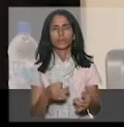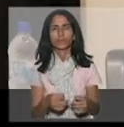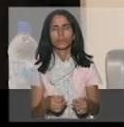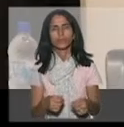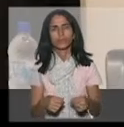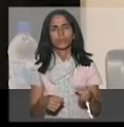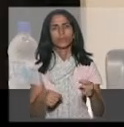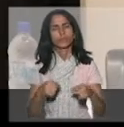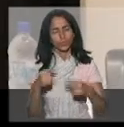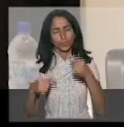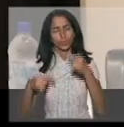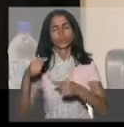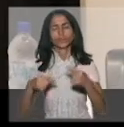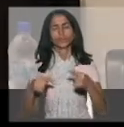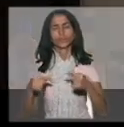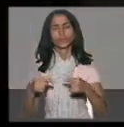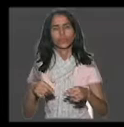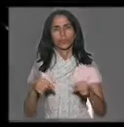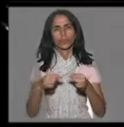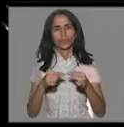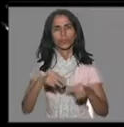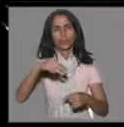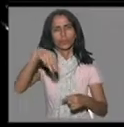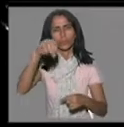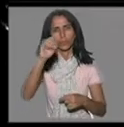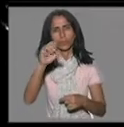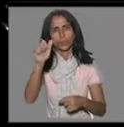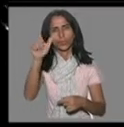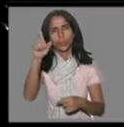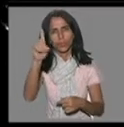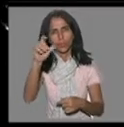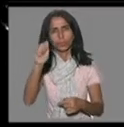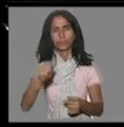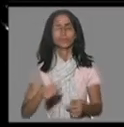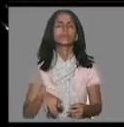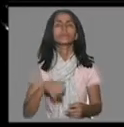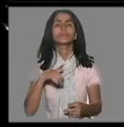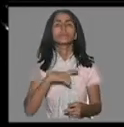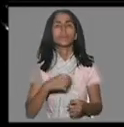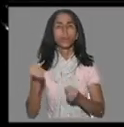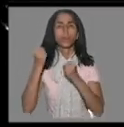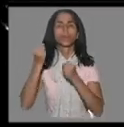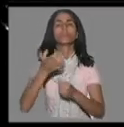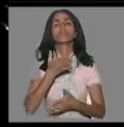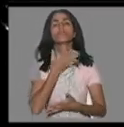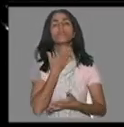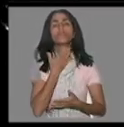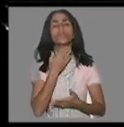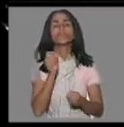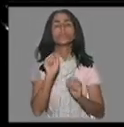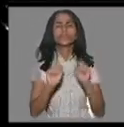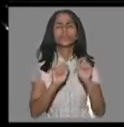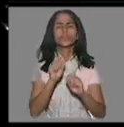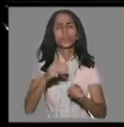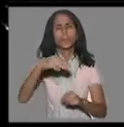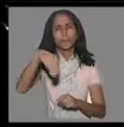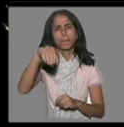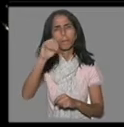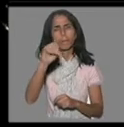que isso é uma ferramenta política e eu acho que a moda tem muito a ver. Então, ela fala em poder de voz, né? A